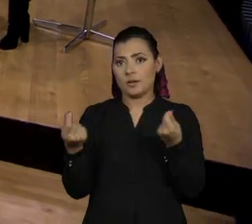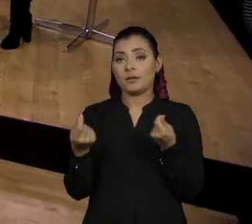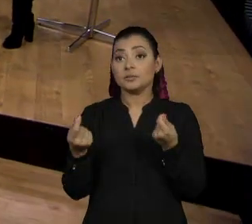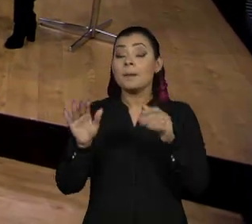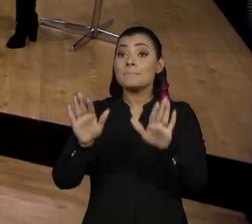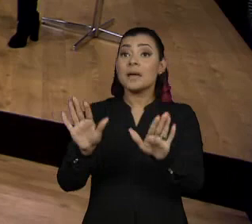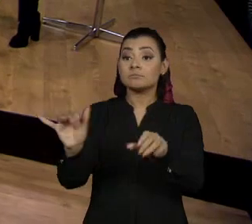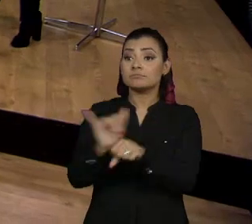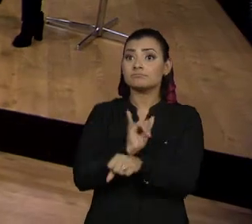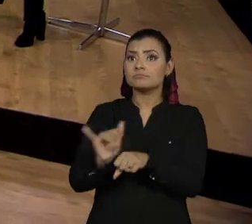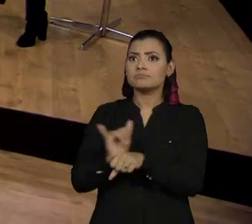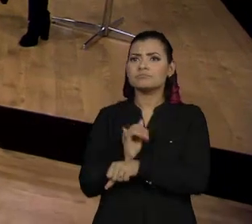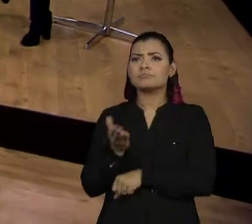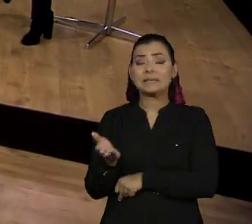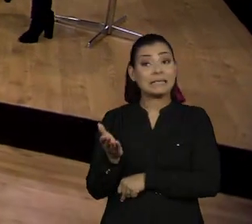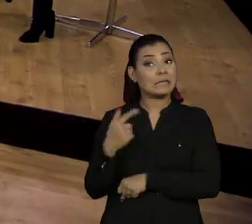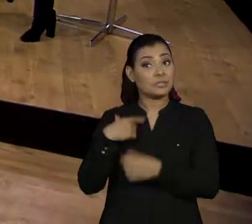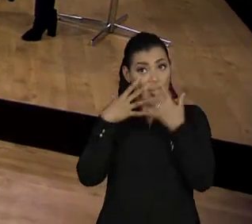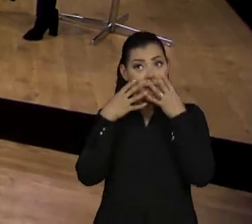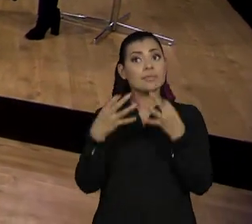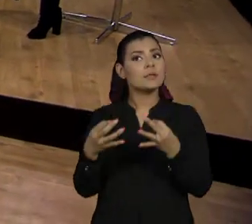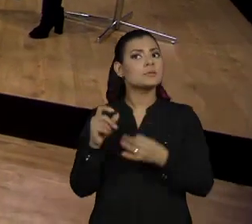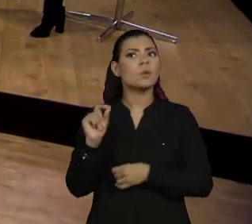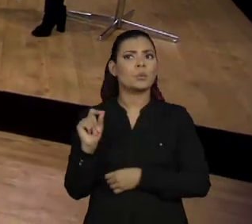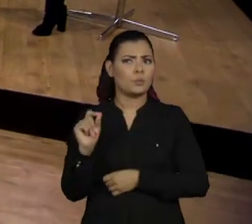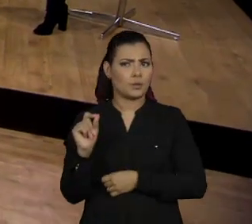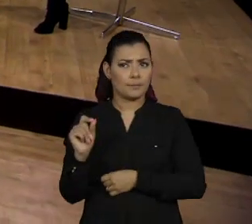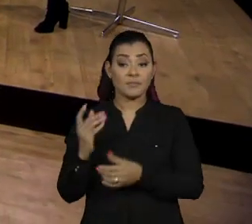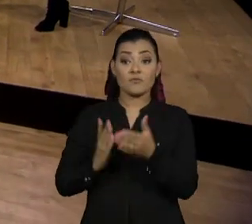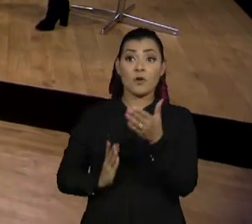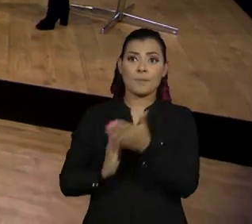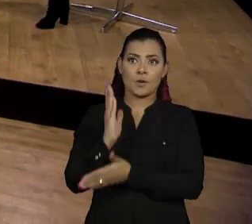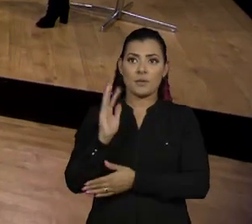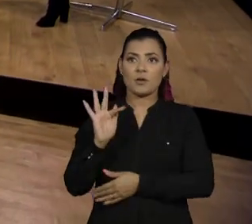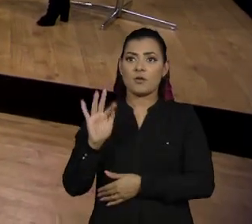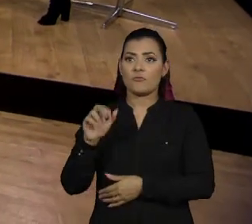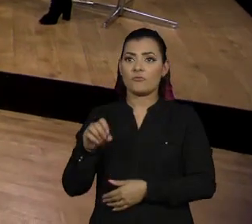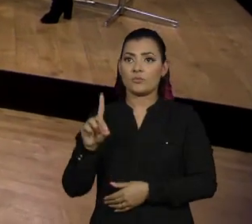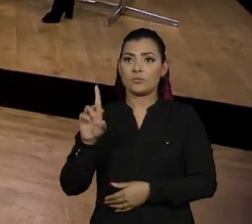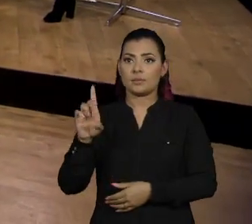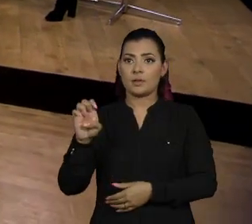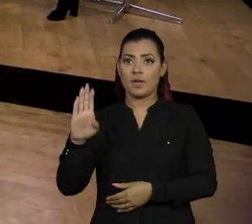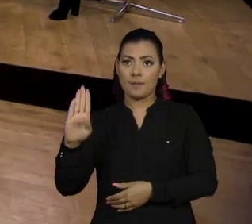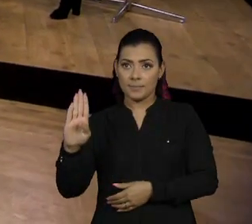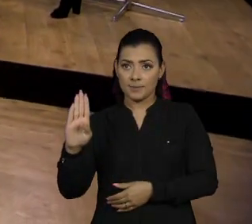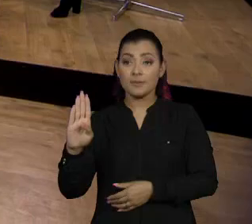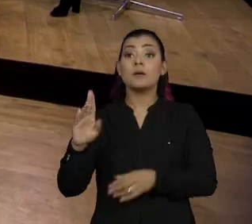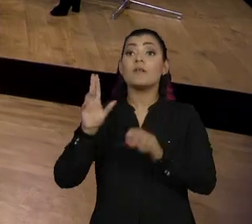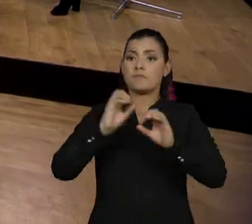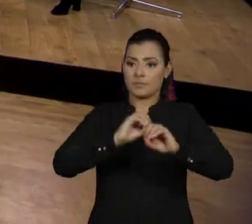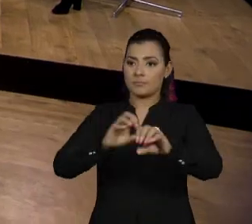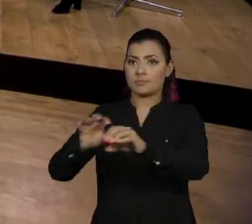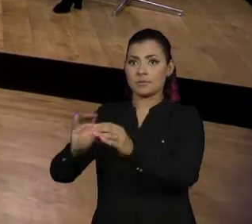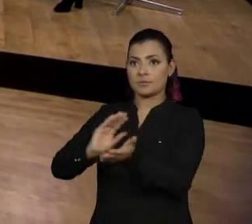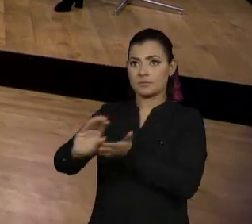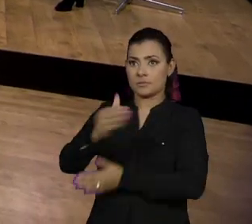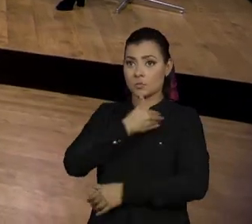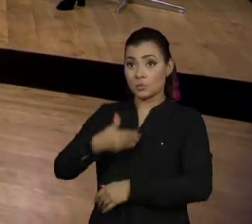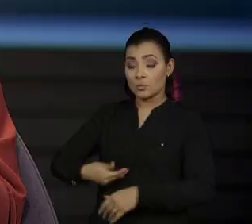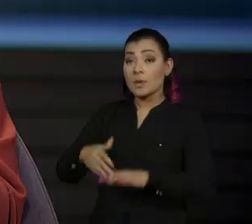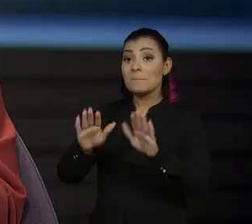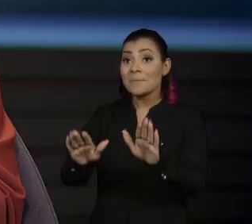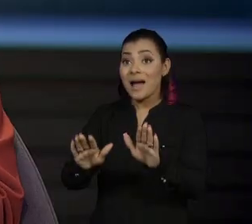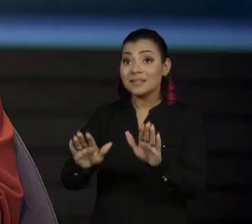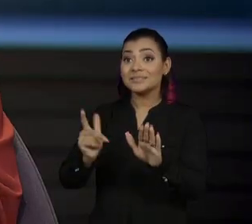aos recursos, a gente tem de ficar muito de olho, porque foi aprovado o novo Fundeb, que vai financiar a educação pública, mas tem uma